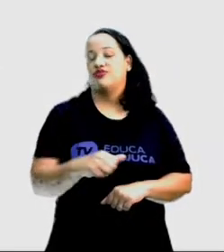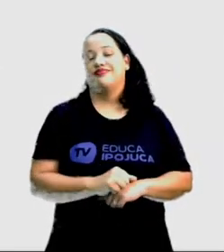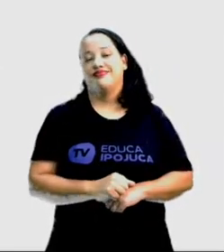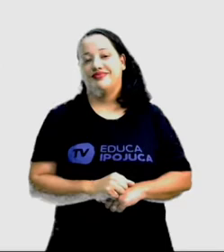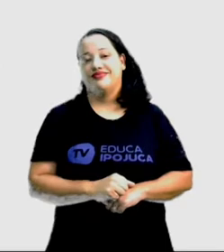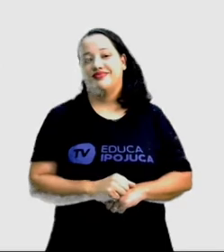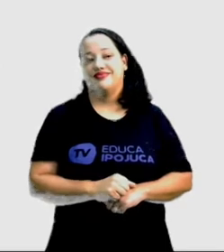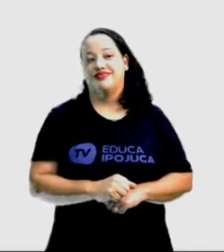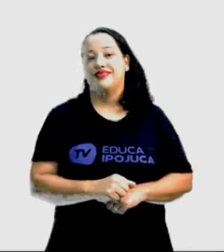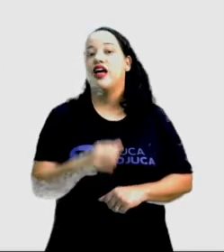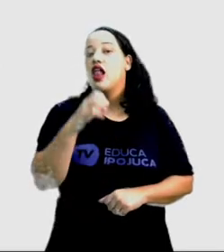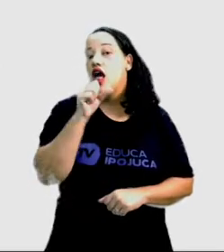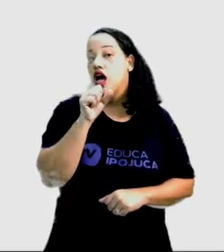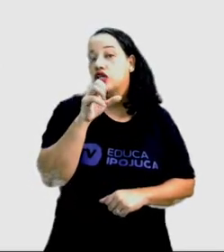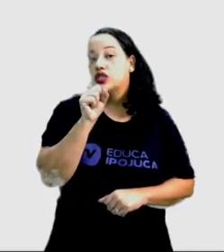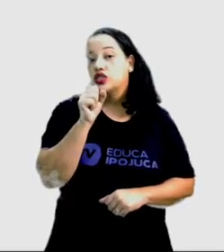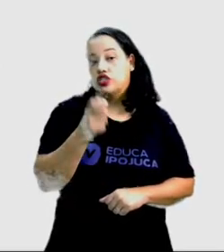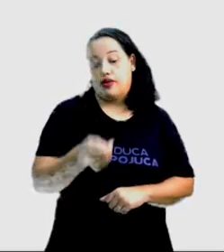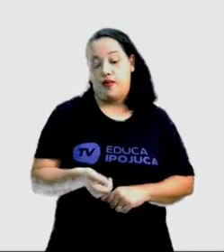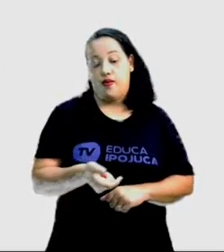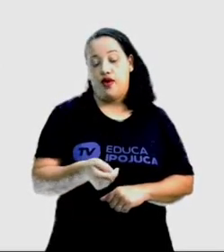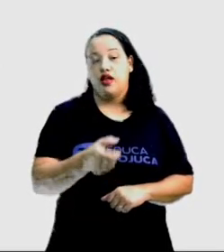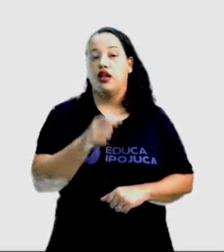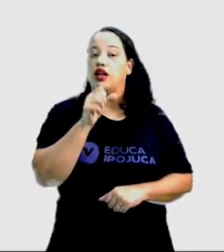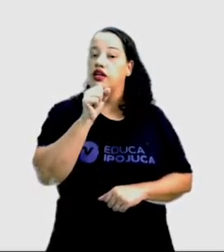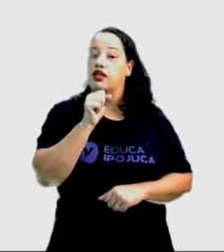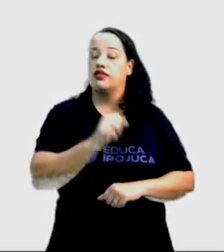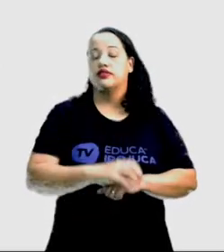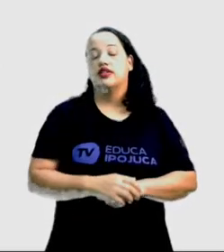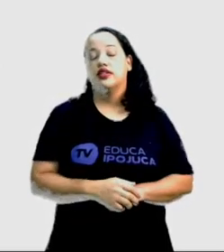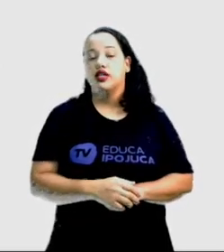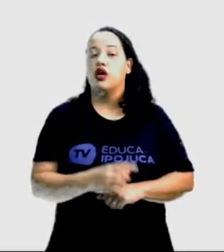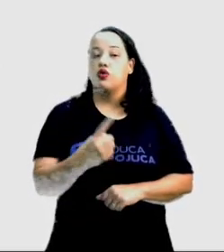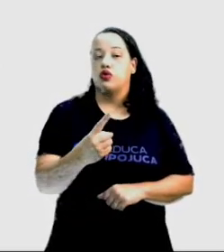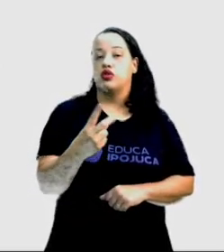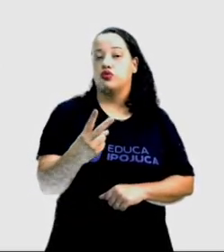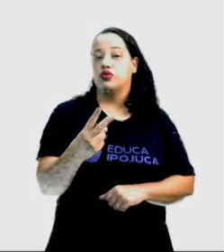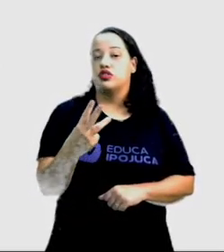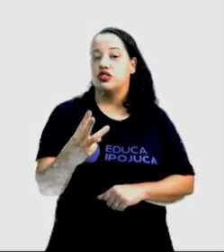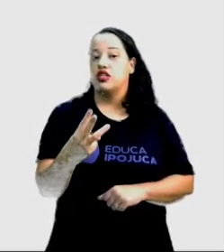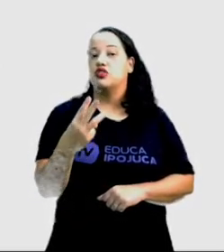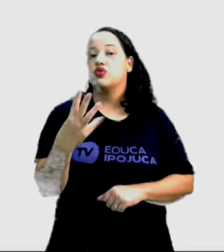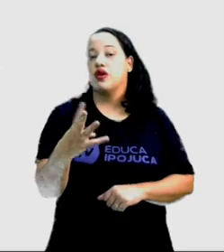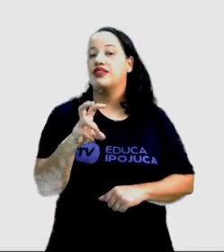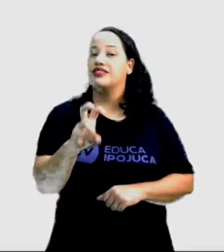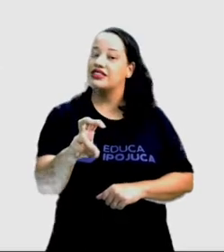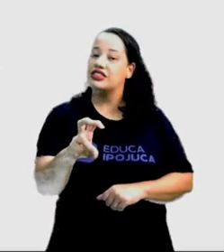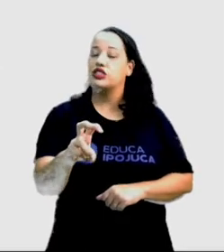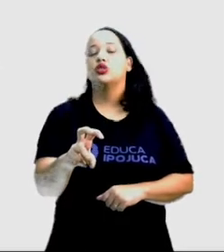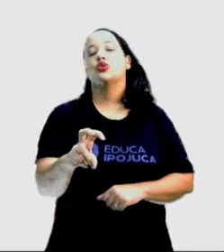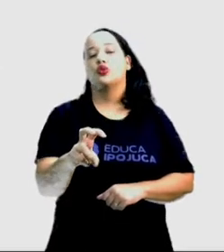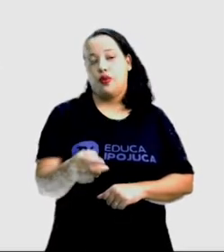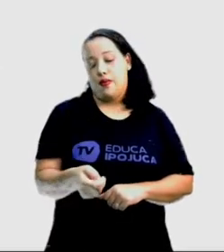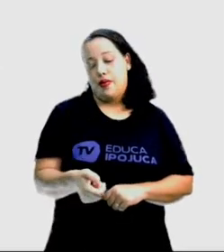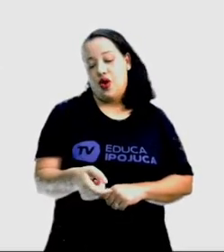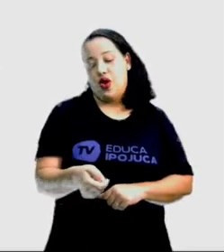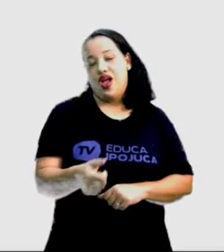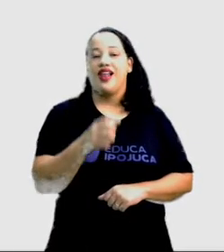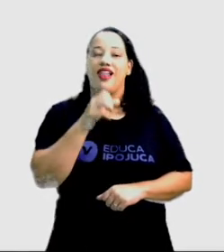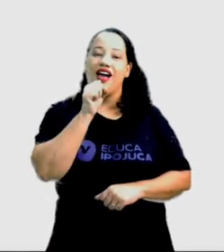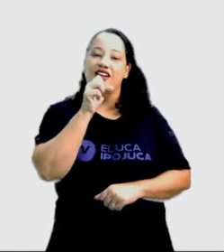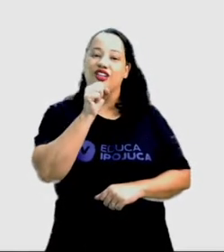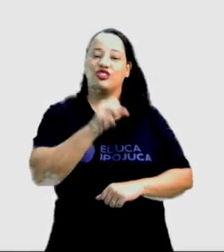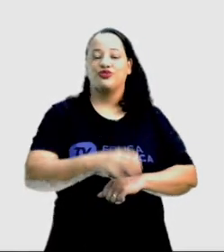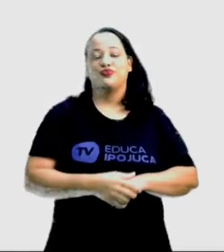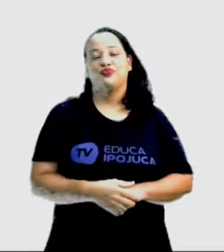sete. E as laranjas, nós temos aqui uma, duas, três, quatro, cinco bolinhas